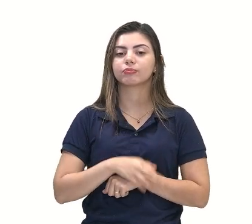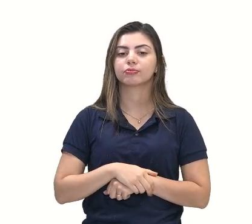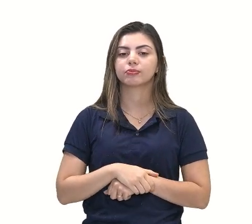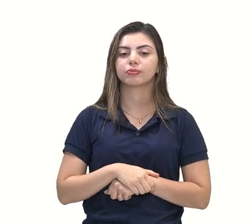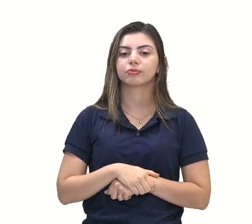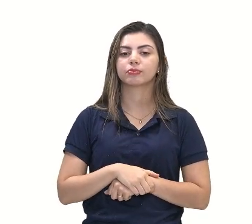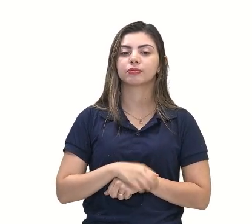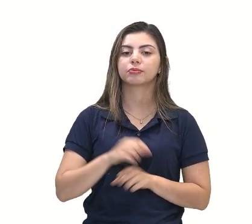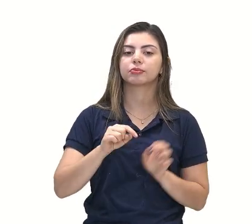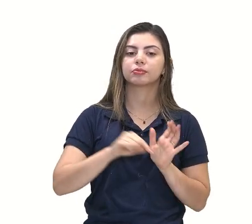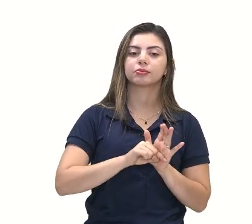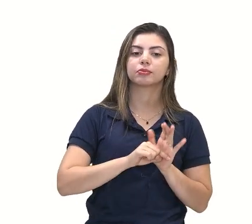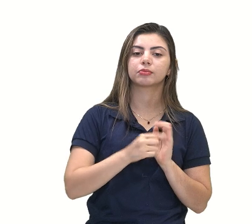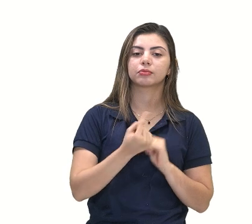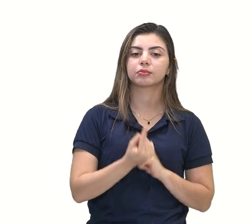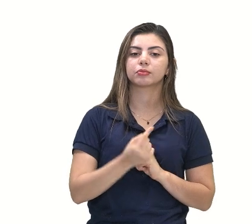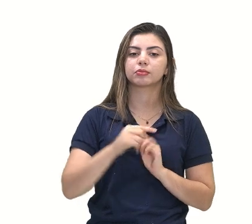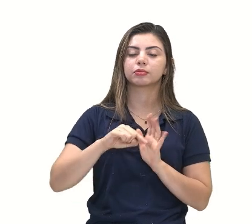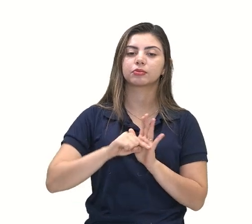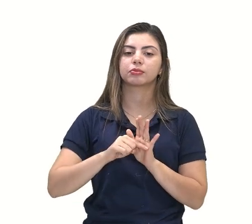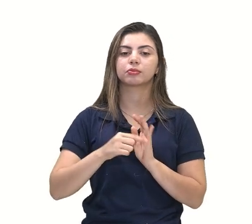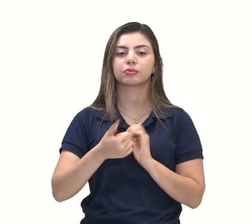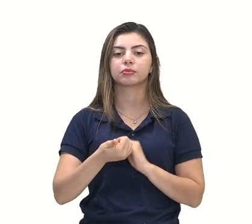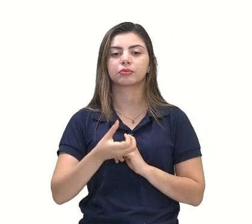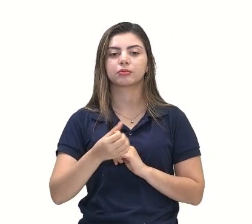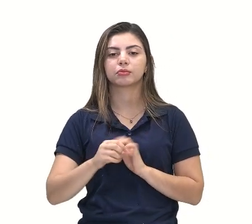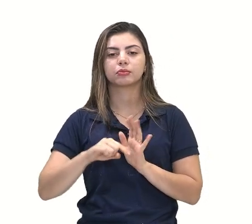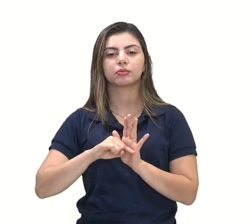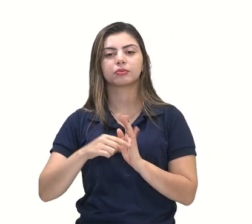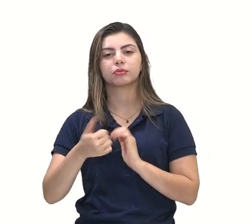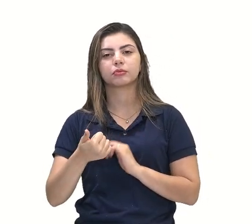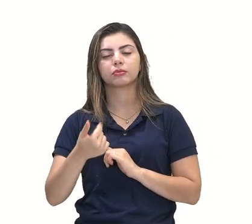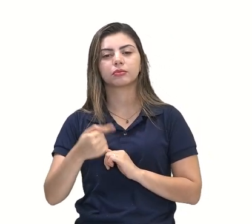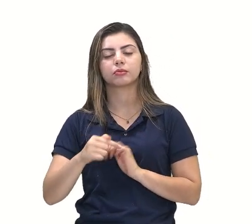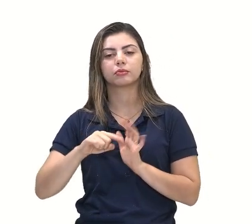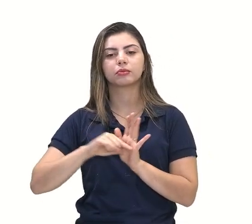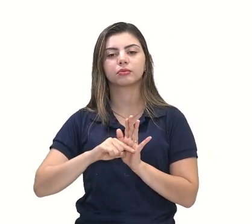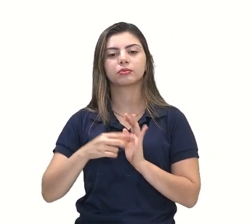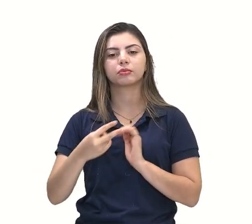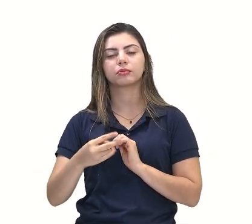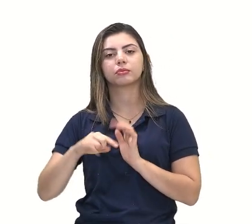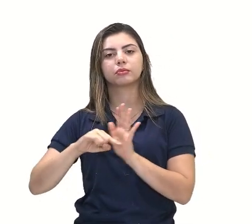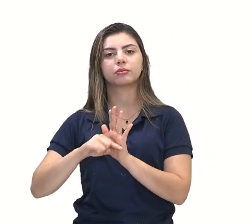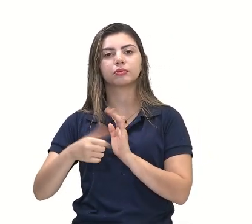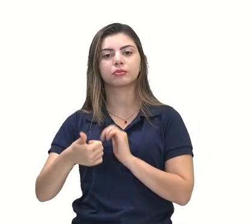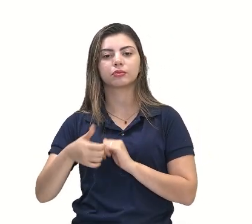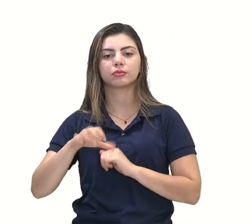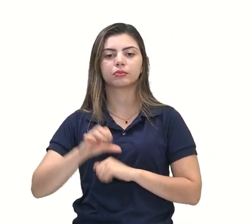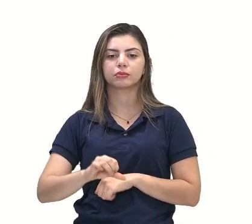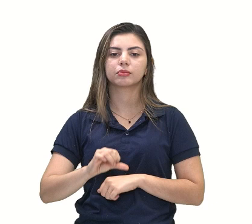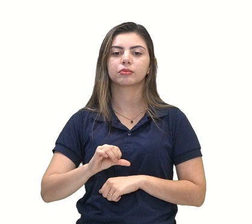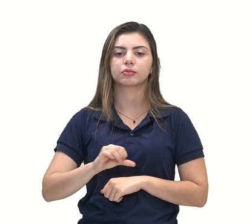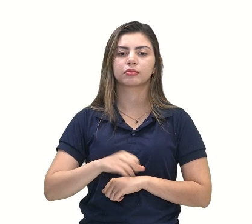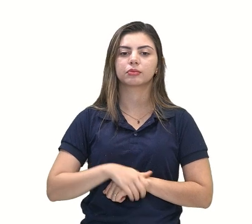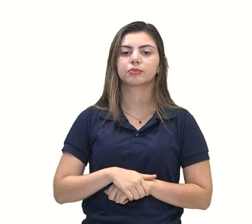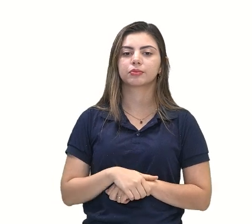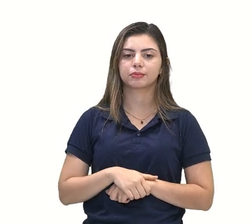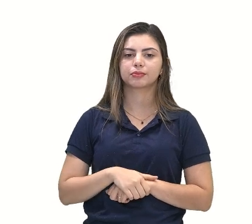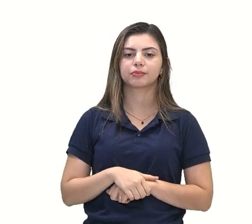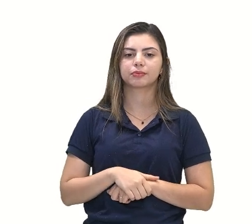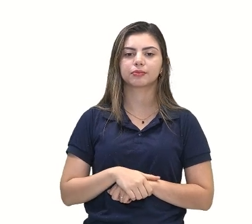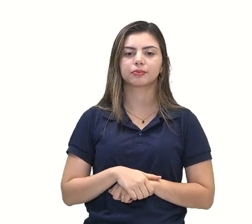Menos 1, menos 16, menos 17, menos 17, menos 2, menos 19. Então, vai para lá o quê? 19. Olha